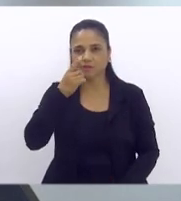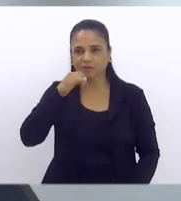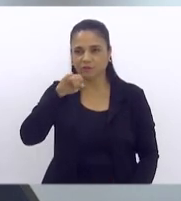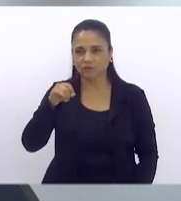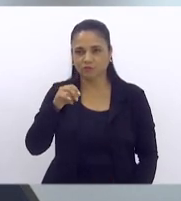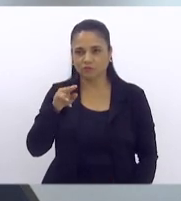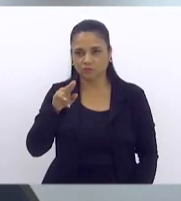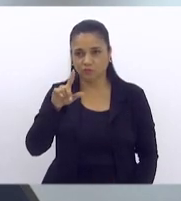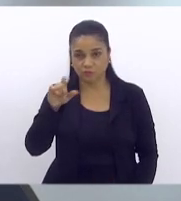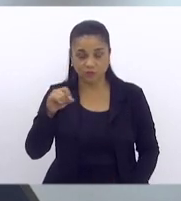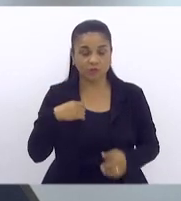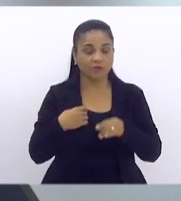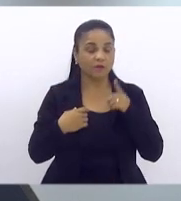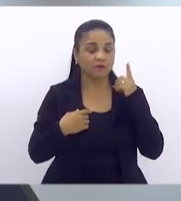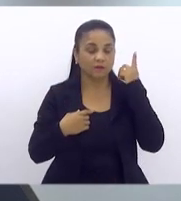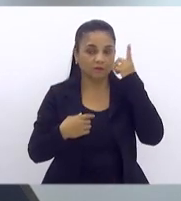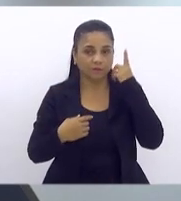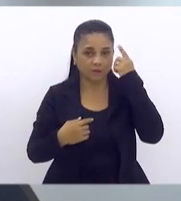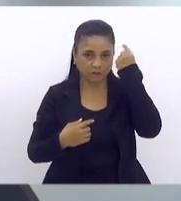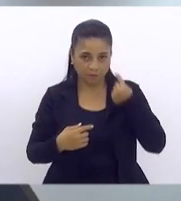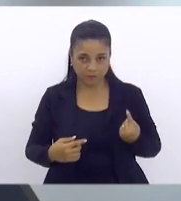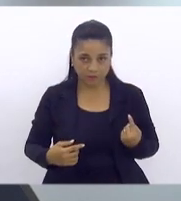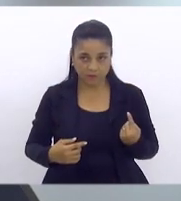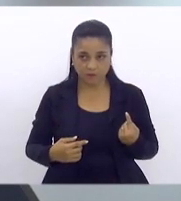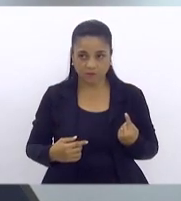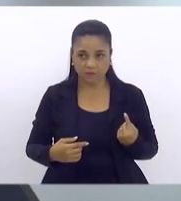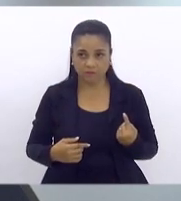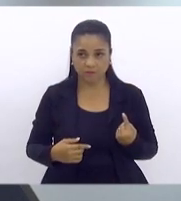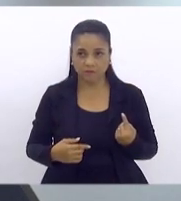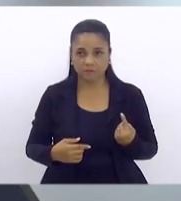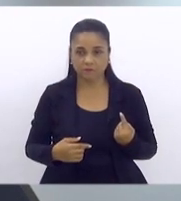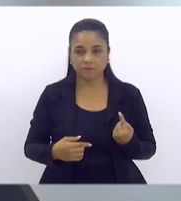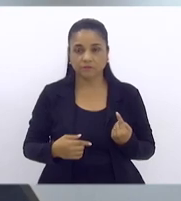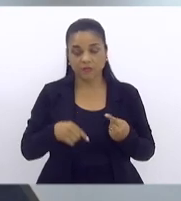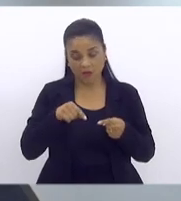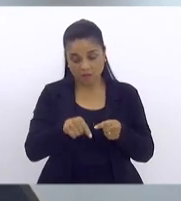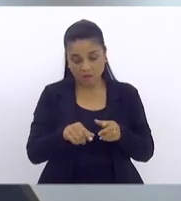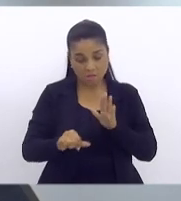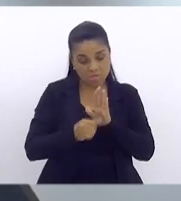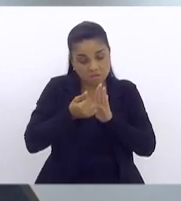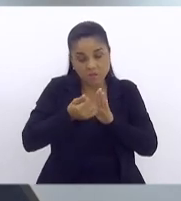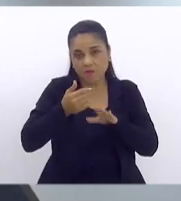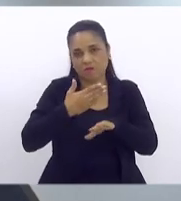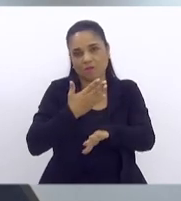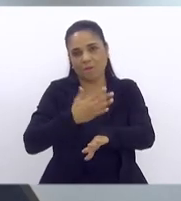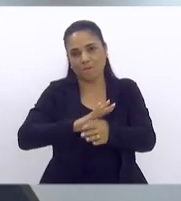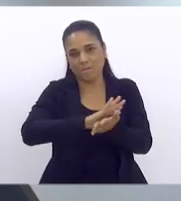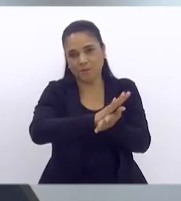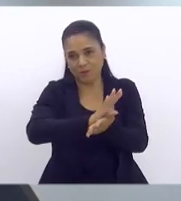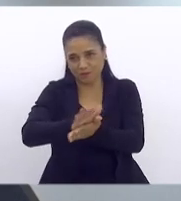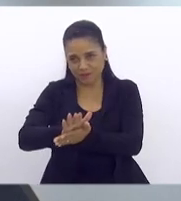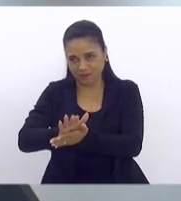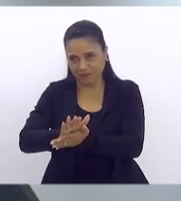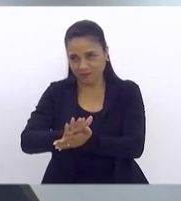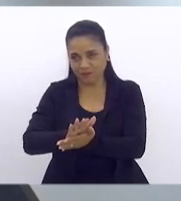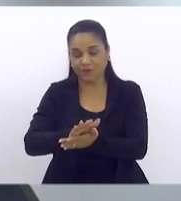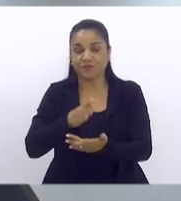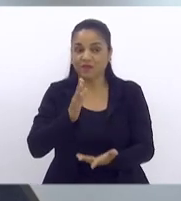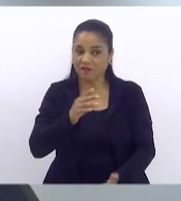deputada Dani Balbi. Eu acho que aqui está a primeira forma de preconceito. Deputado Júlio Rocha,